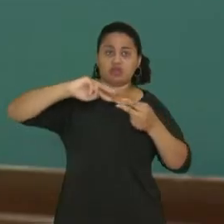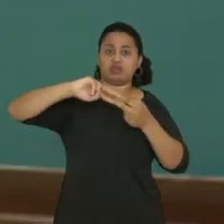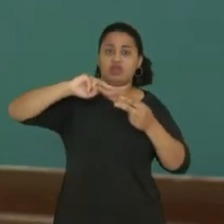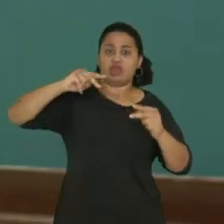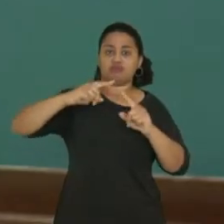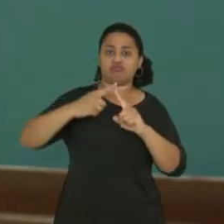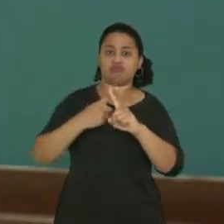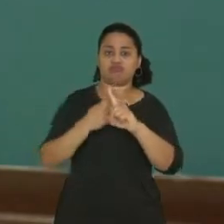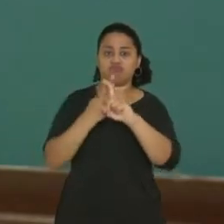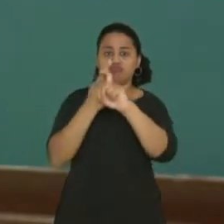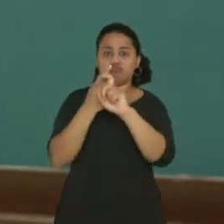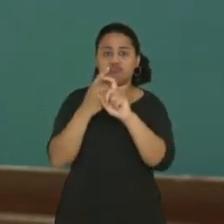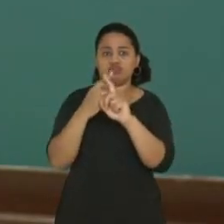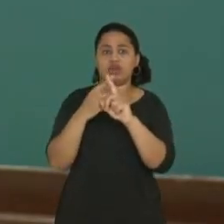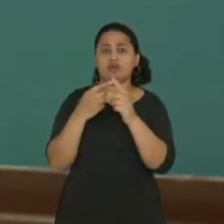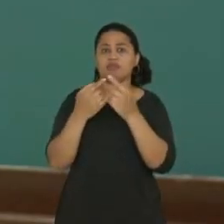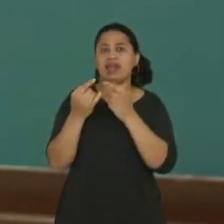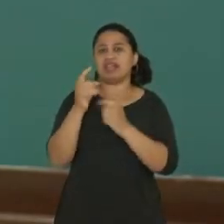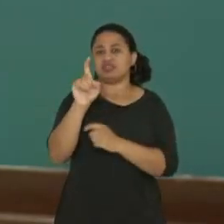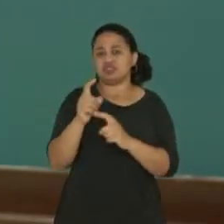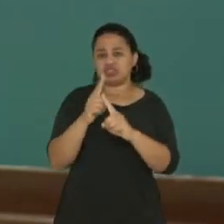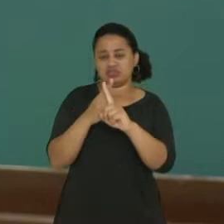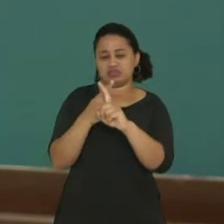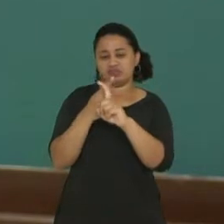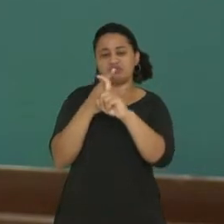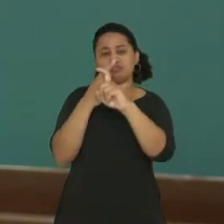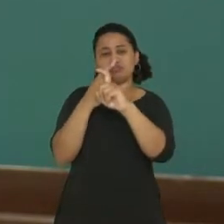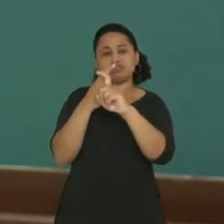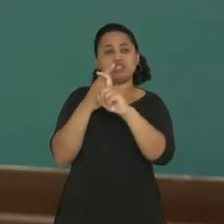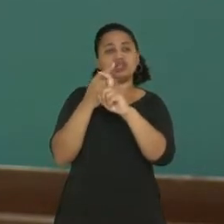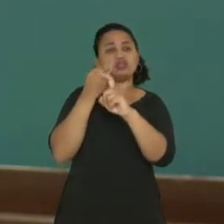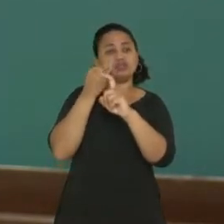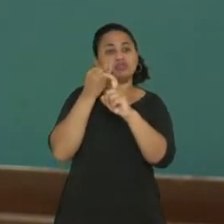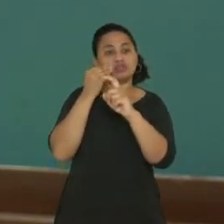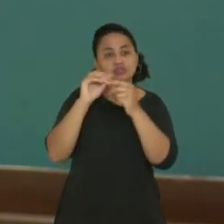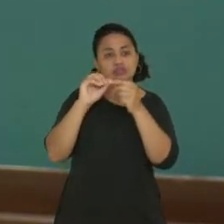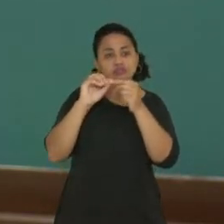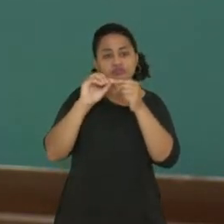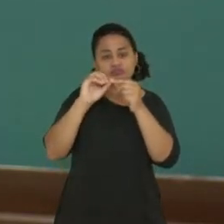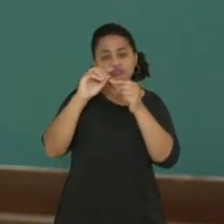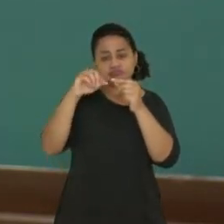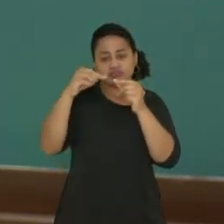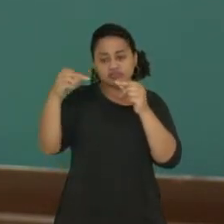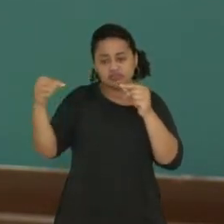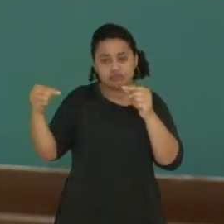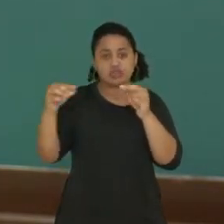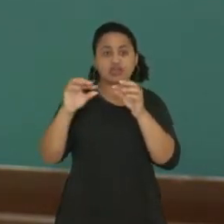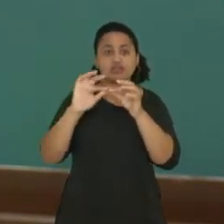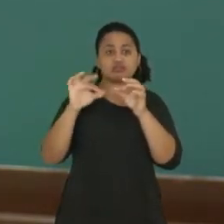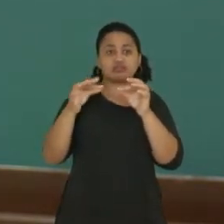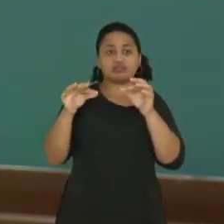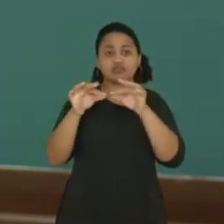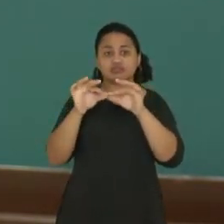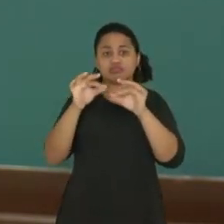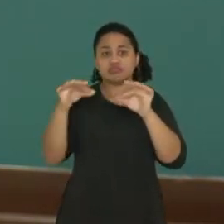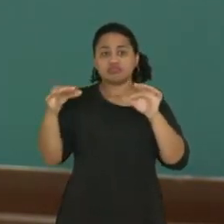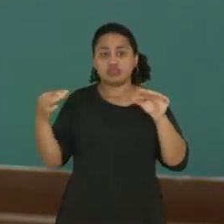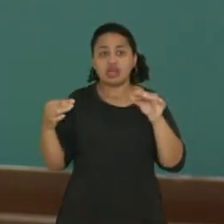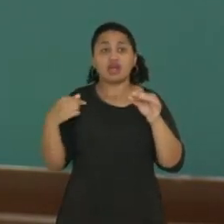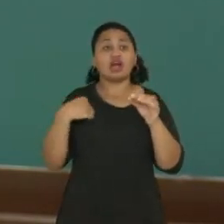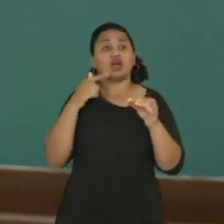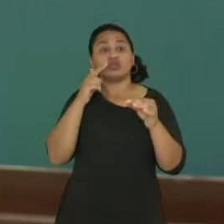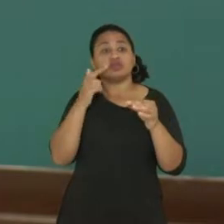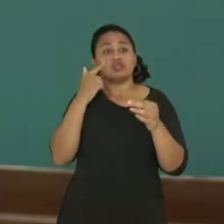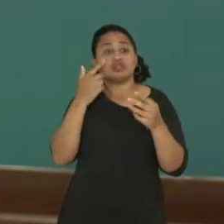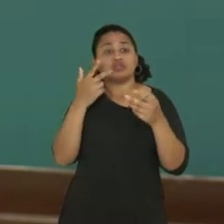cromossomo em formato de X e vamos tentar desenrolar este cromossomo. Então, a gente vai ver